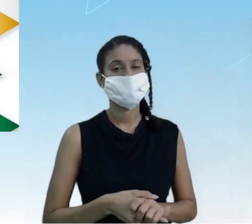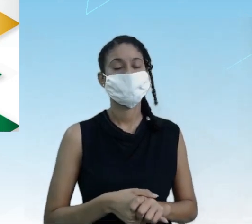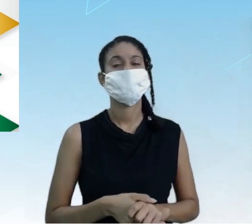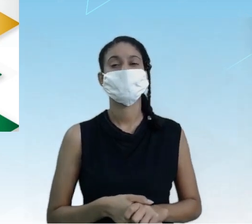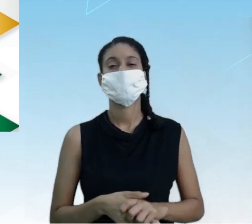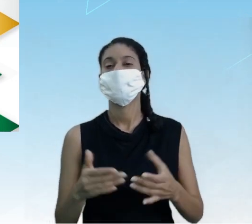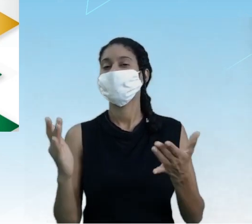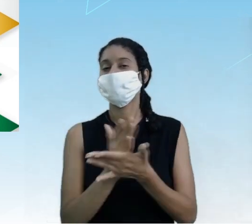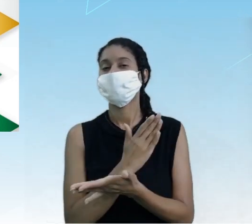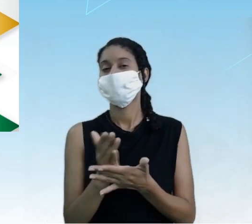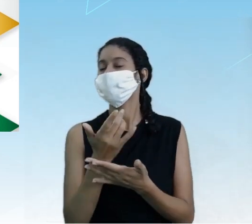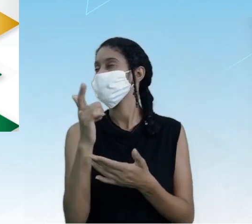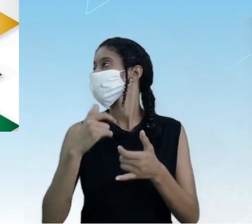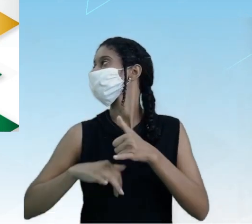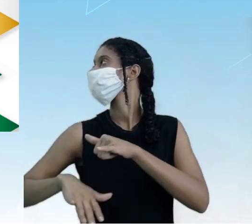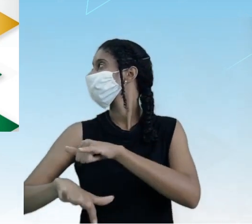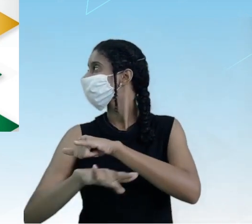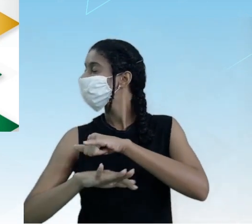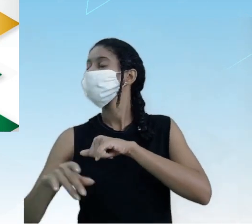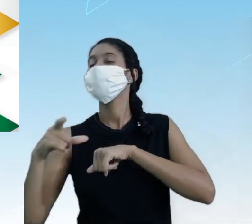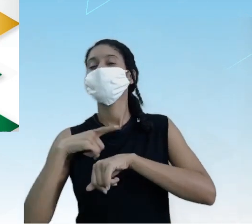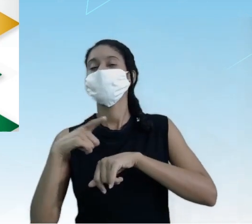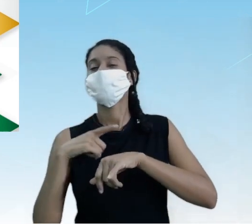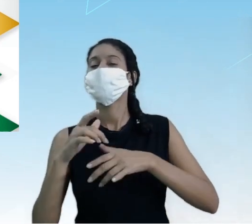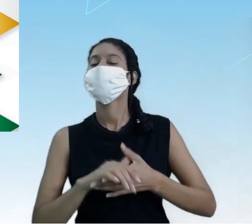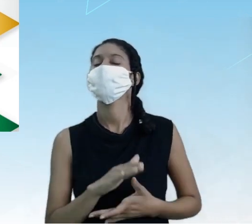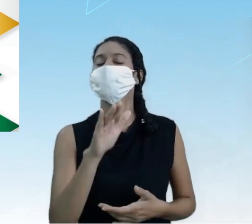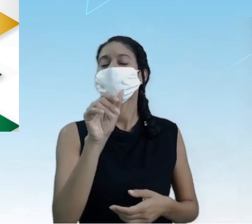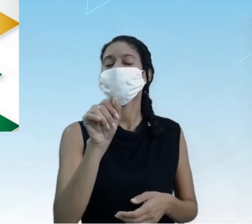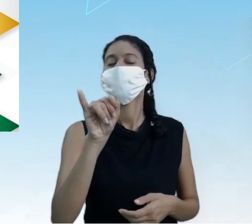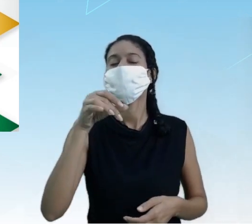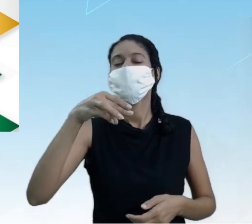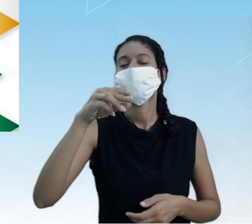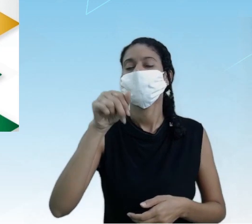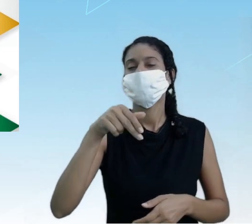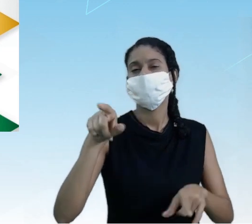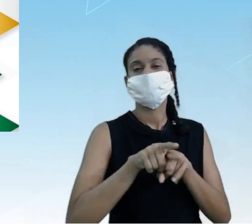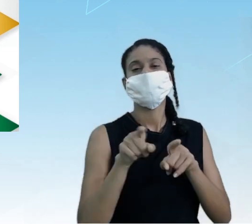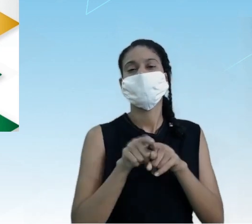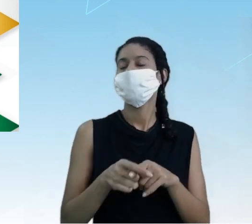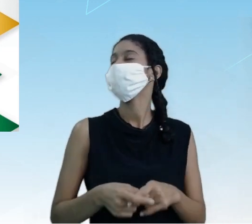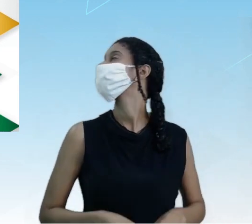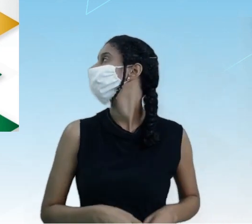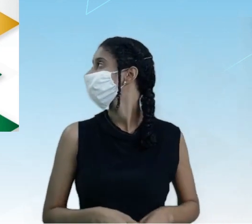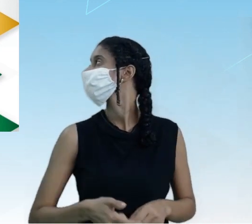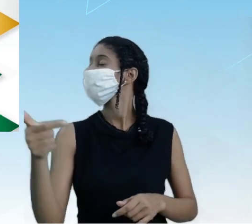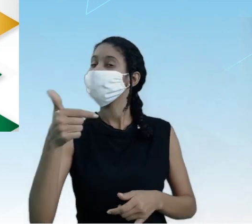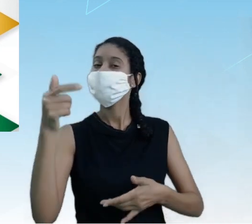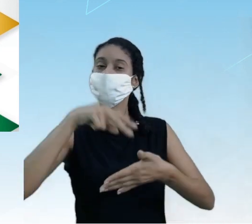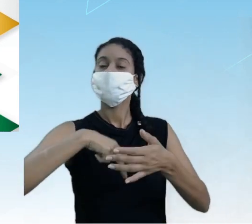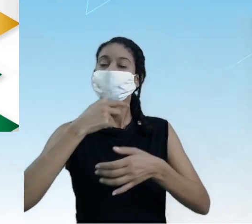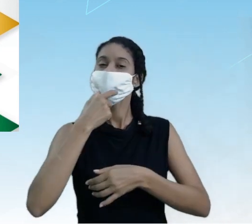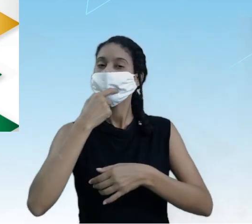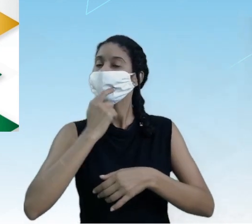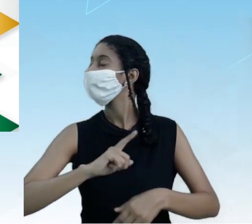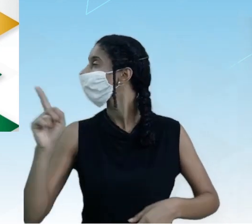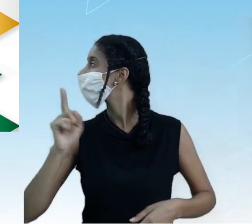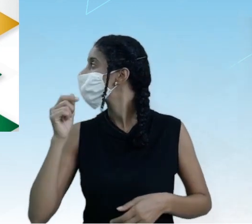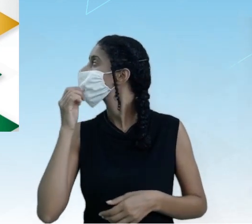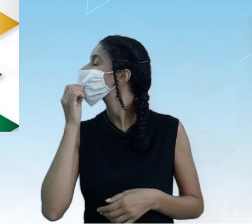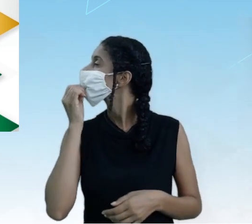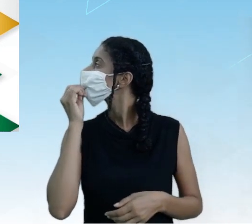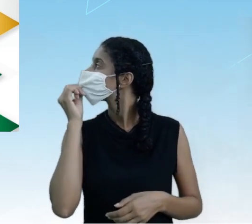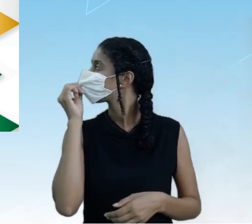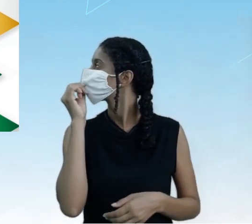e algumas outras ilhas, né? Ilhas Caimã também. Second point, as Creoles of